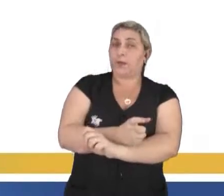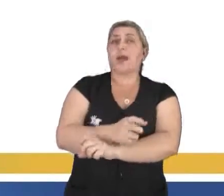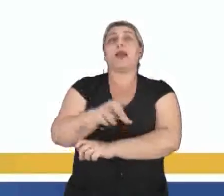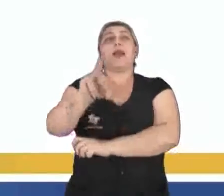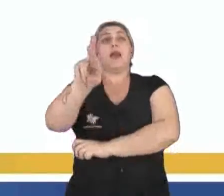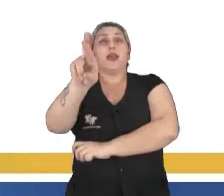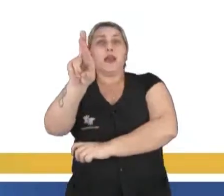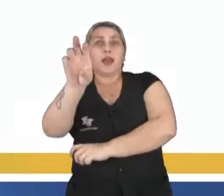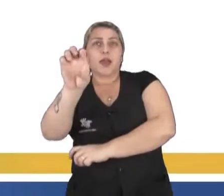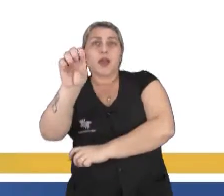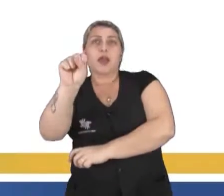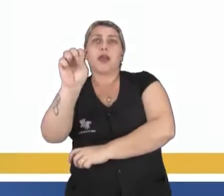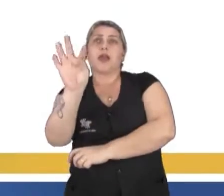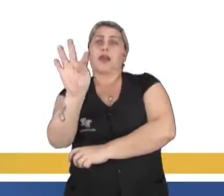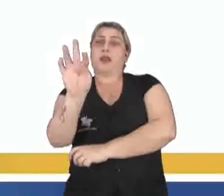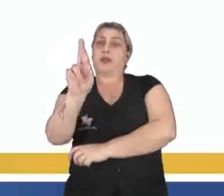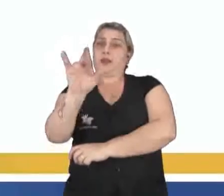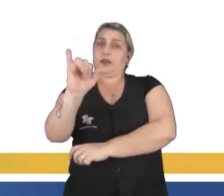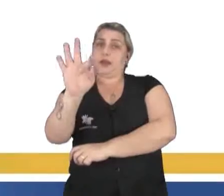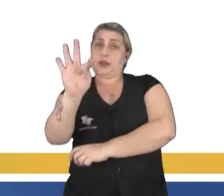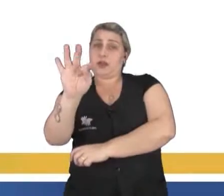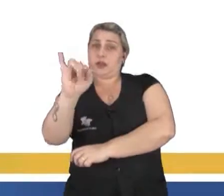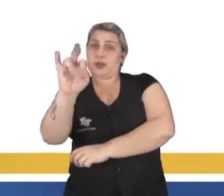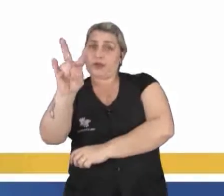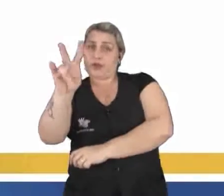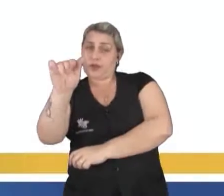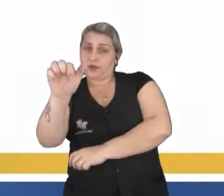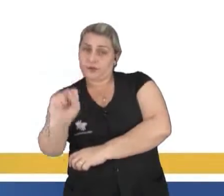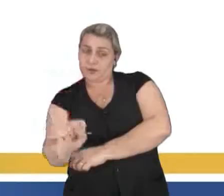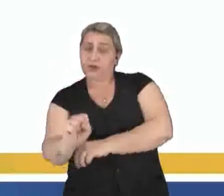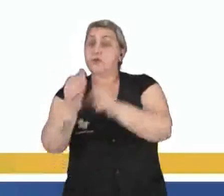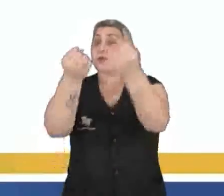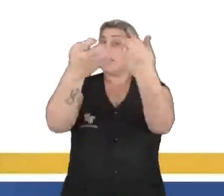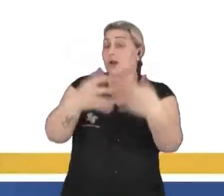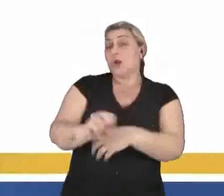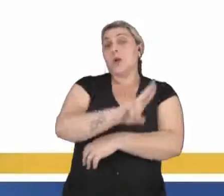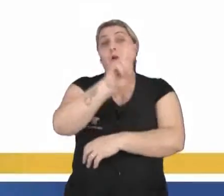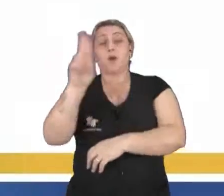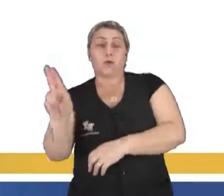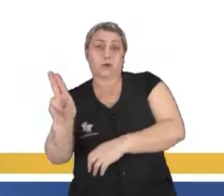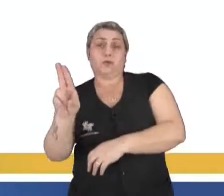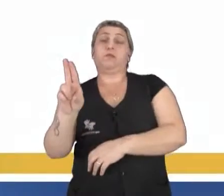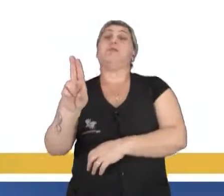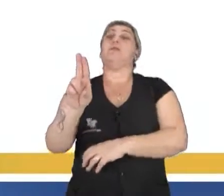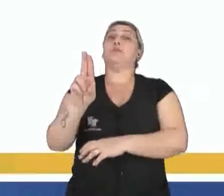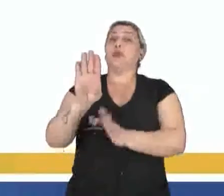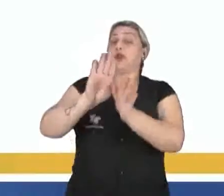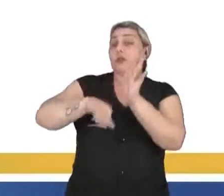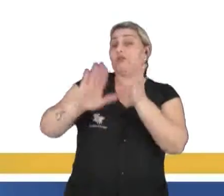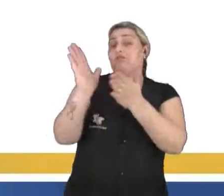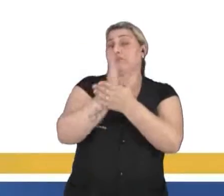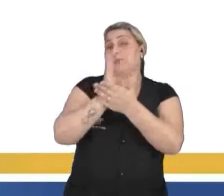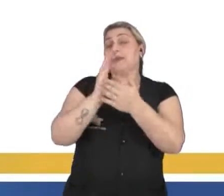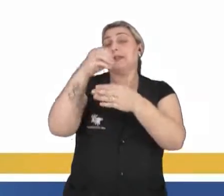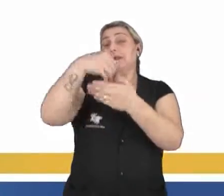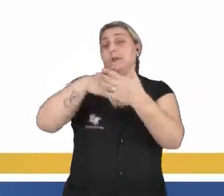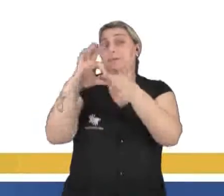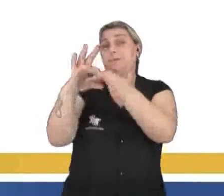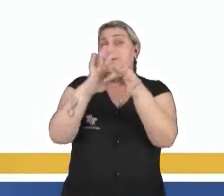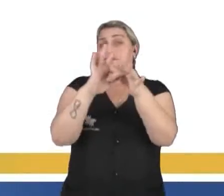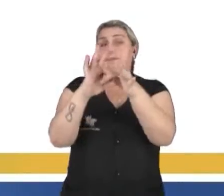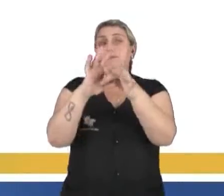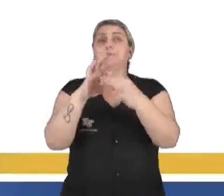então elas podem ali vir para dar uma explicação ou a restringir alguma coisa ali dentro daquele contexto